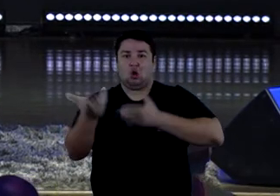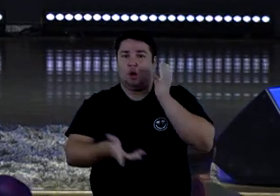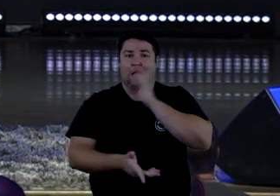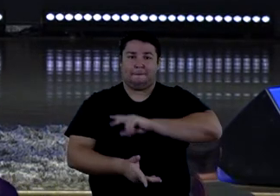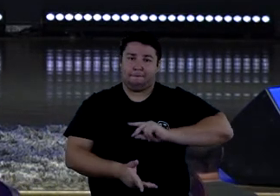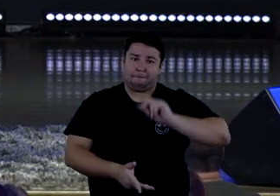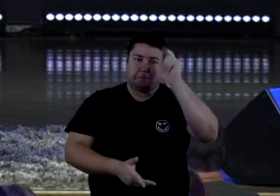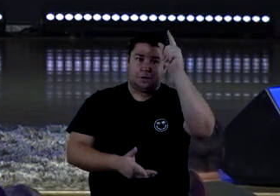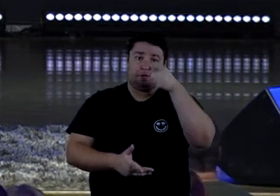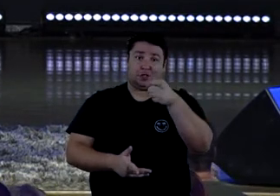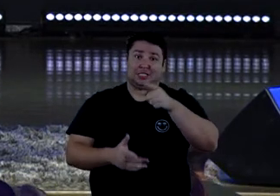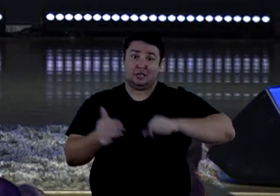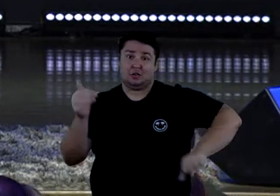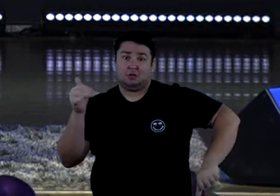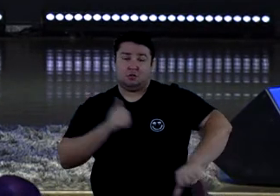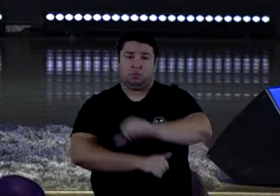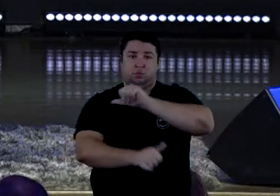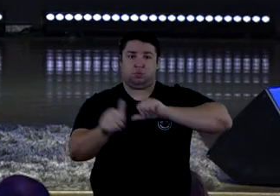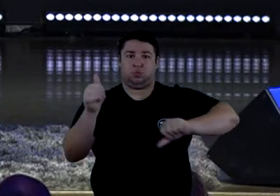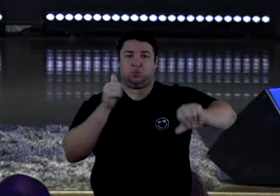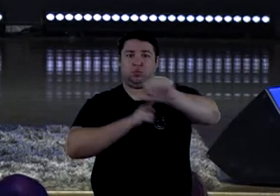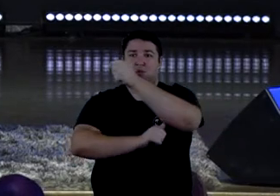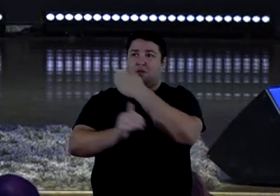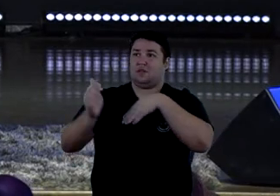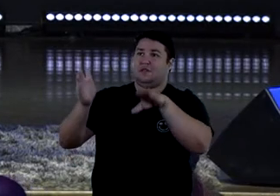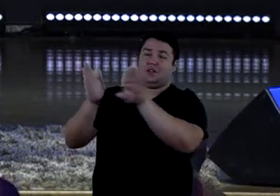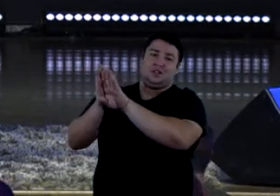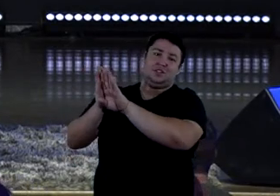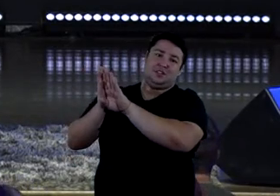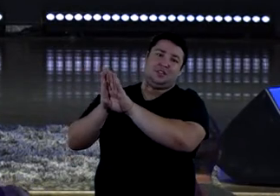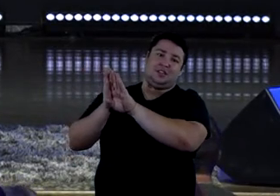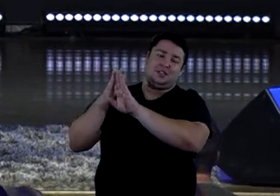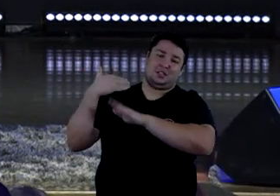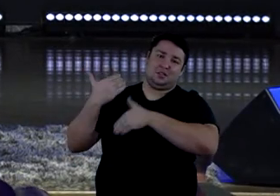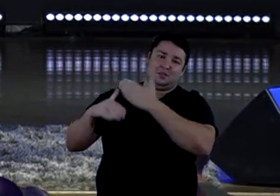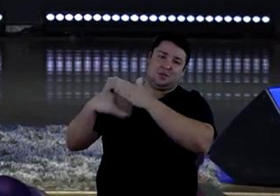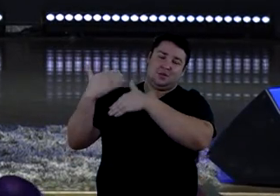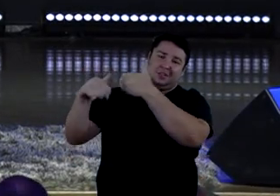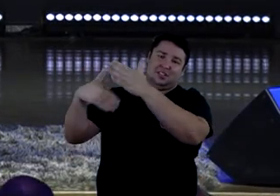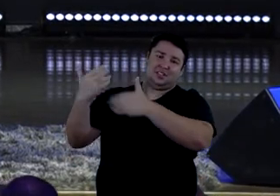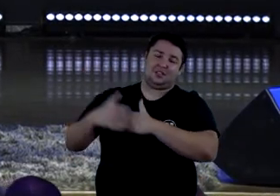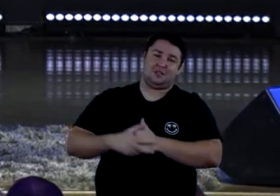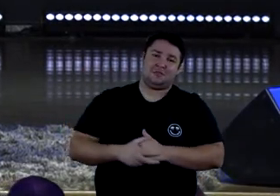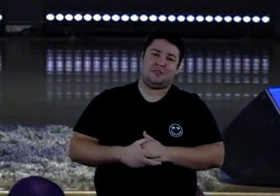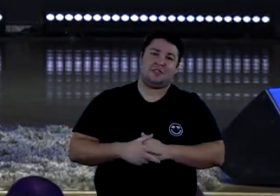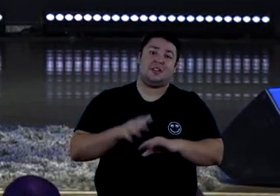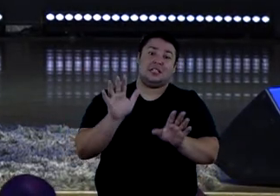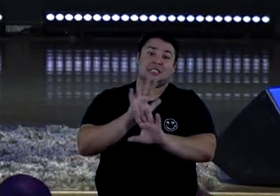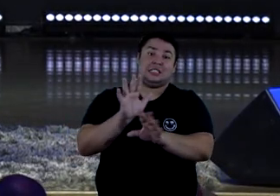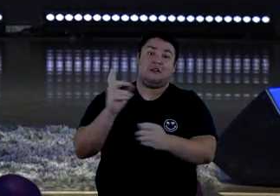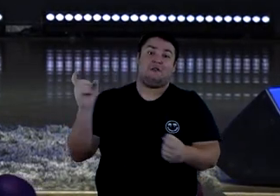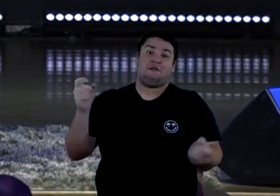olhos você vai ser transformado e vai chegar na última etapa desse processo.